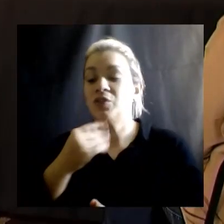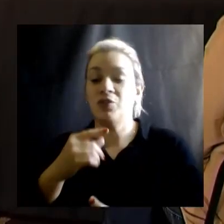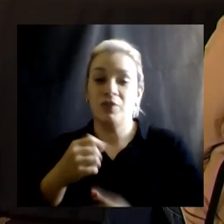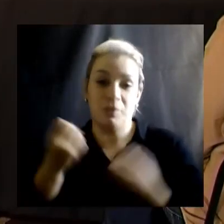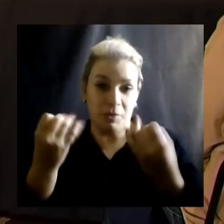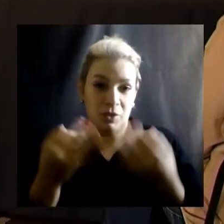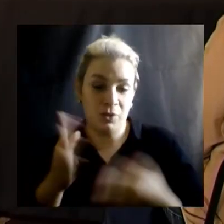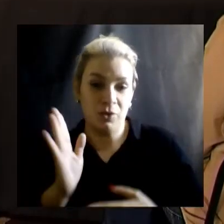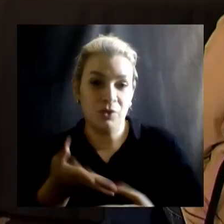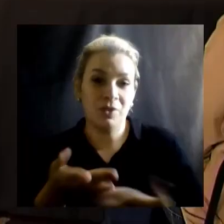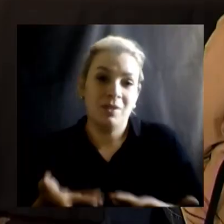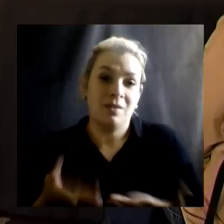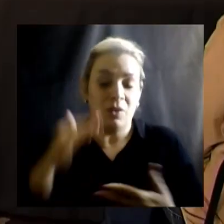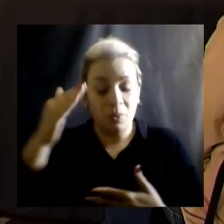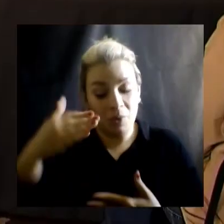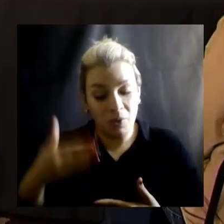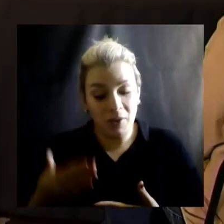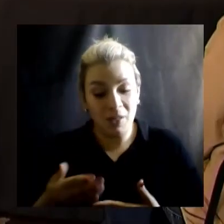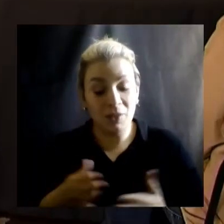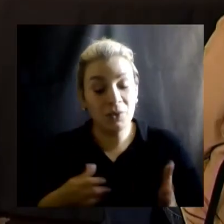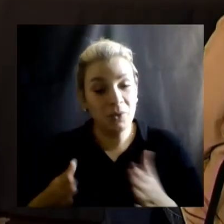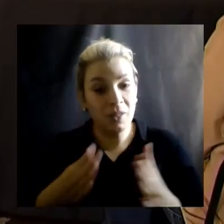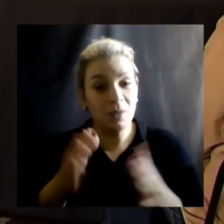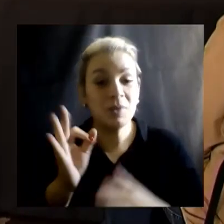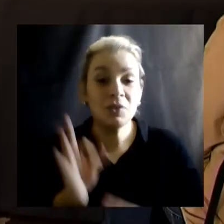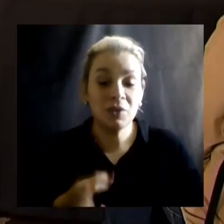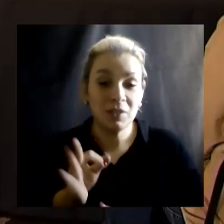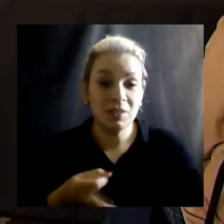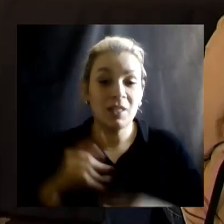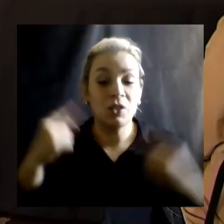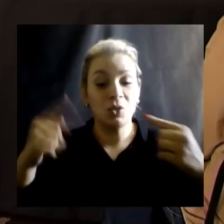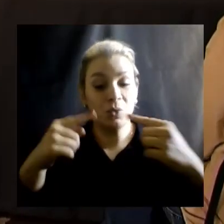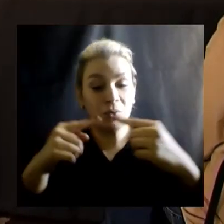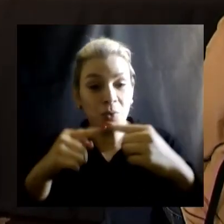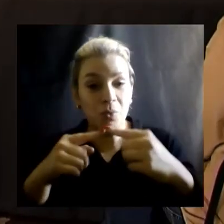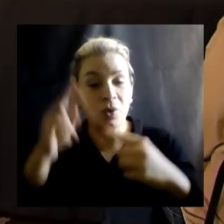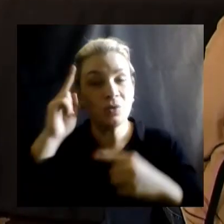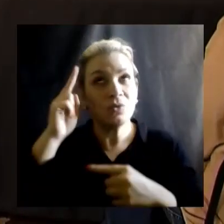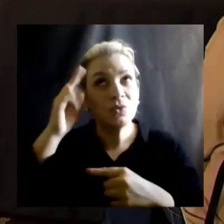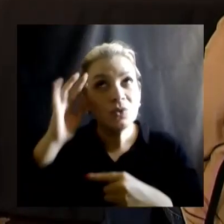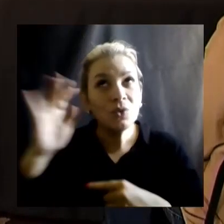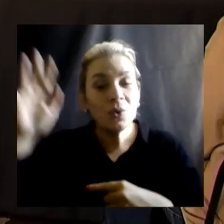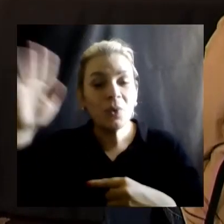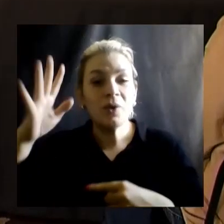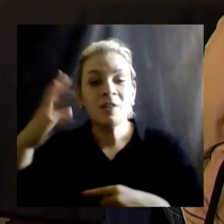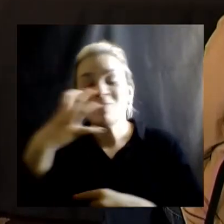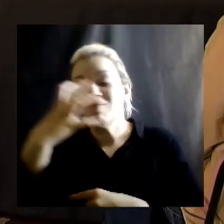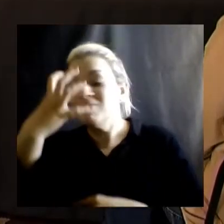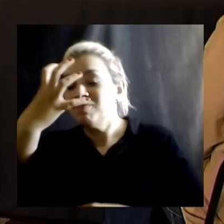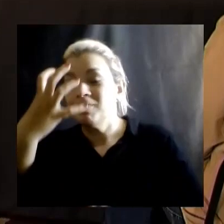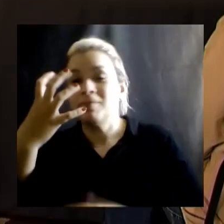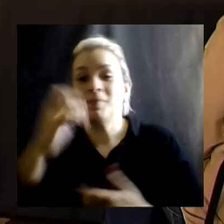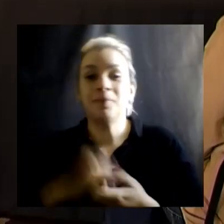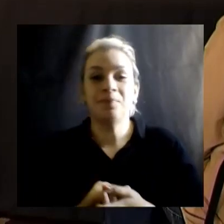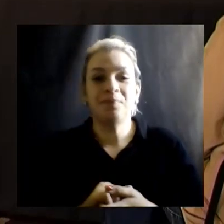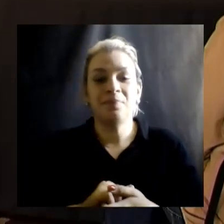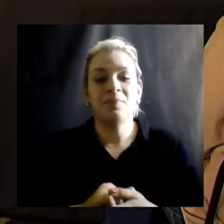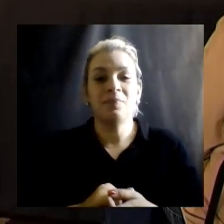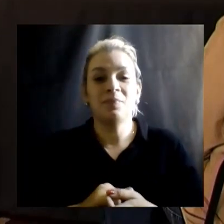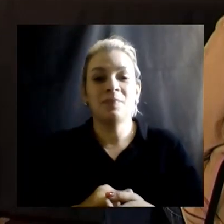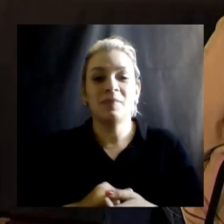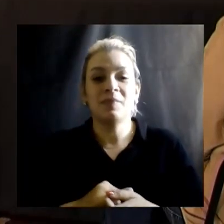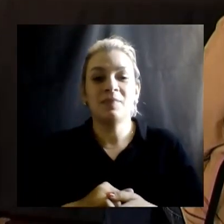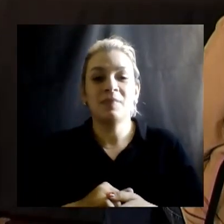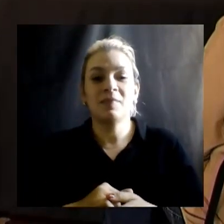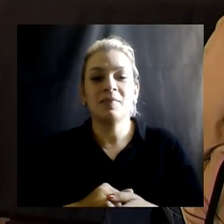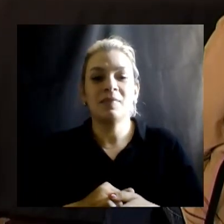no caminho certo. Pelo propósito, pelo sonho, pela paixão, que eu acho que o resto é consequência, né? Se a gente faz aquilo que a gente